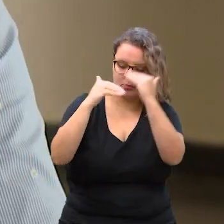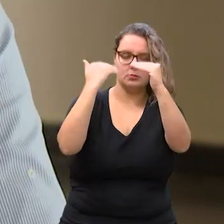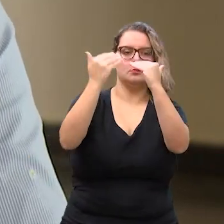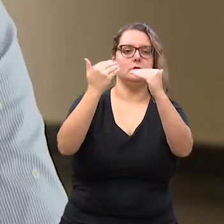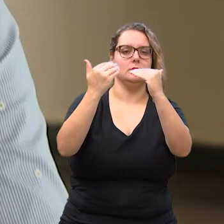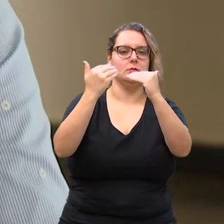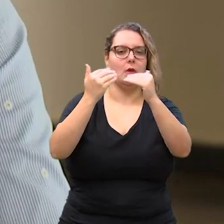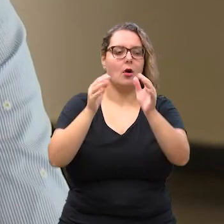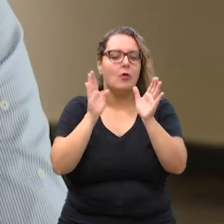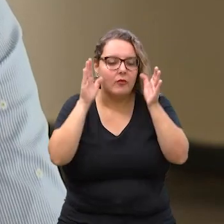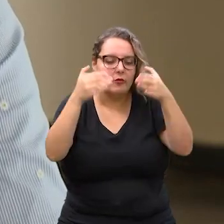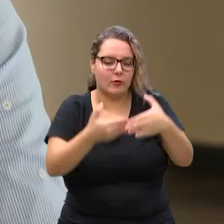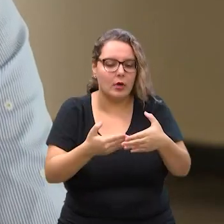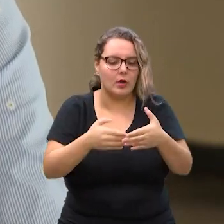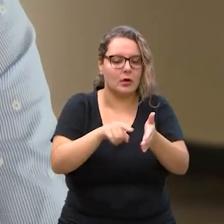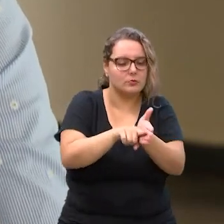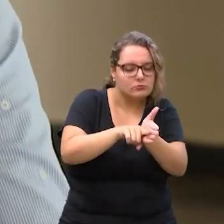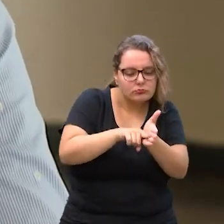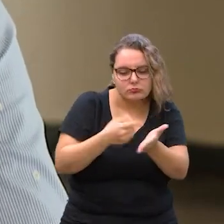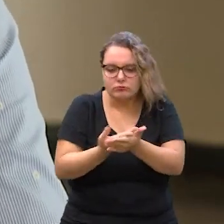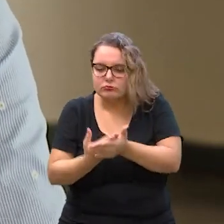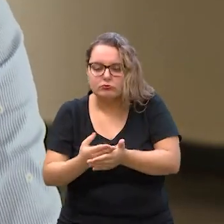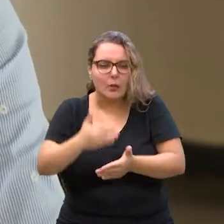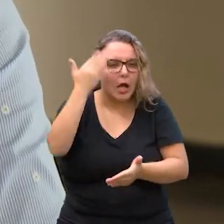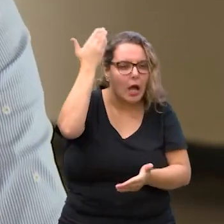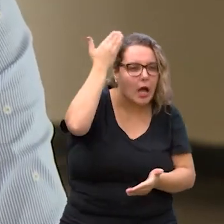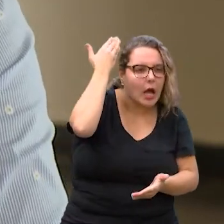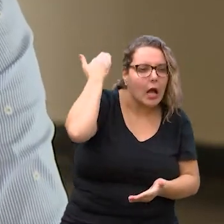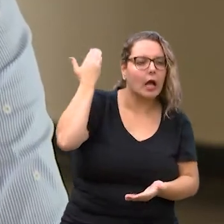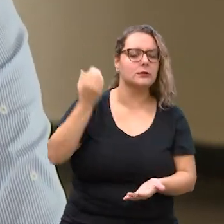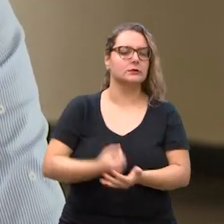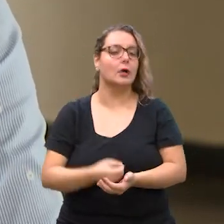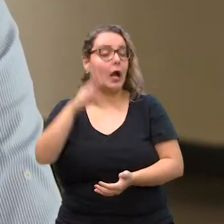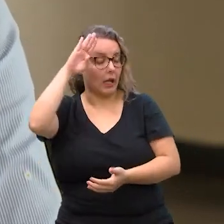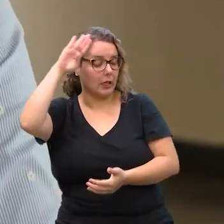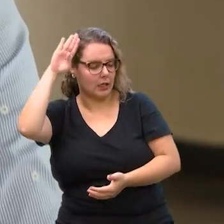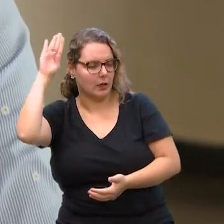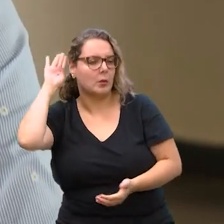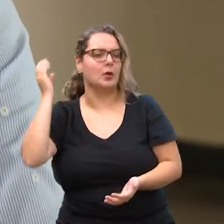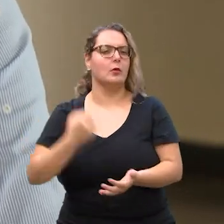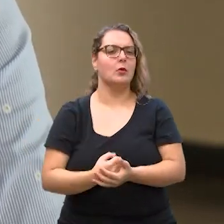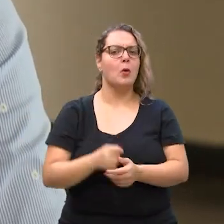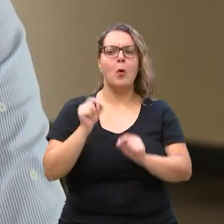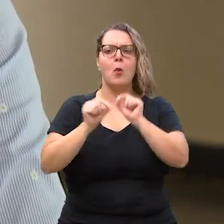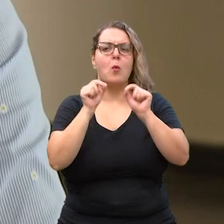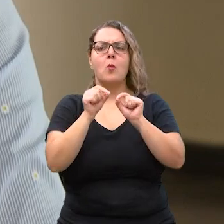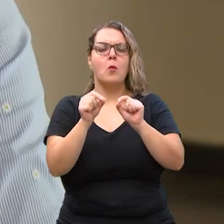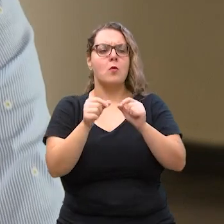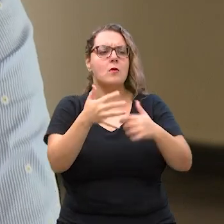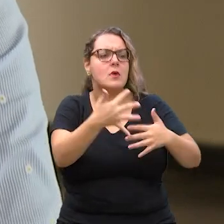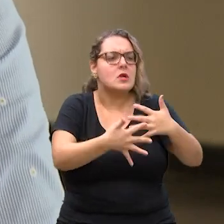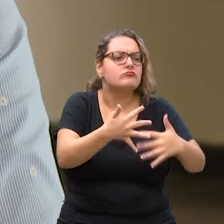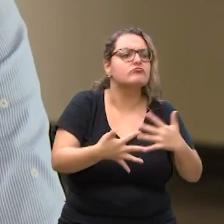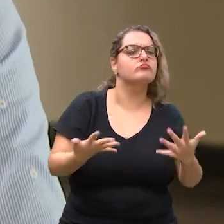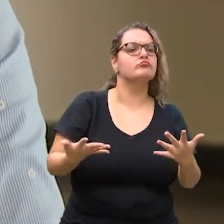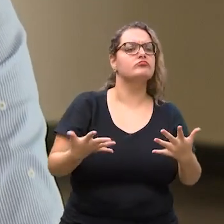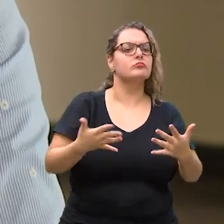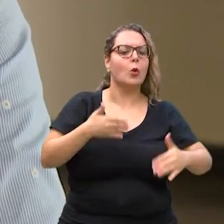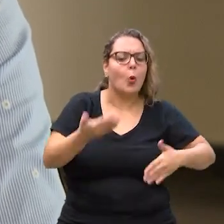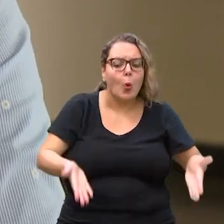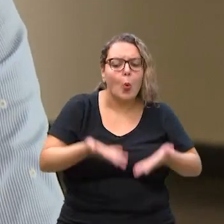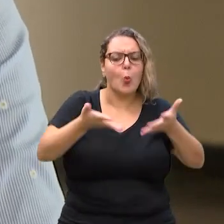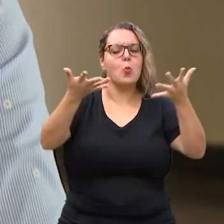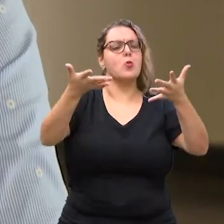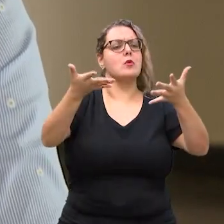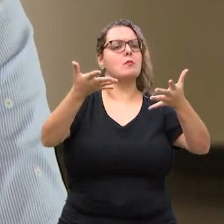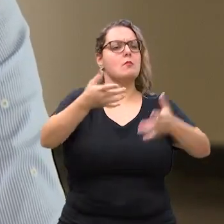parte acadêmica, então de pesquisas de comportamento, pesquisas de o que interfere realmente o desempenho dos atletas na hora